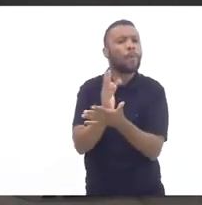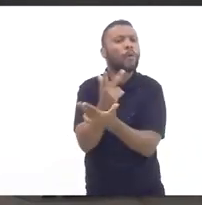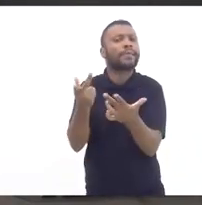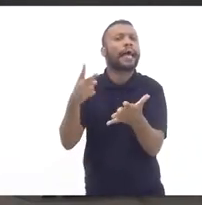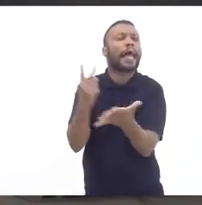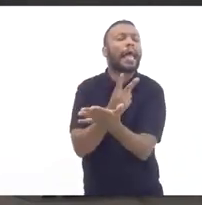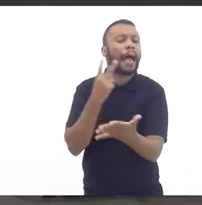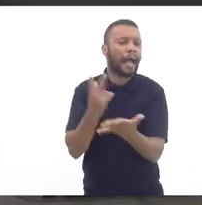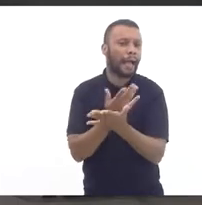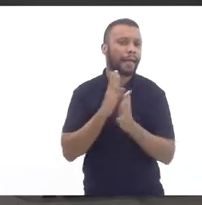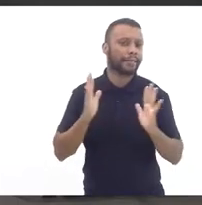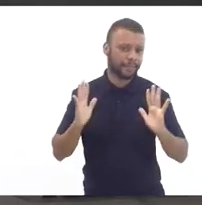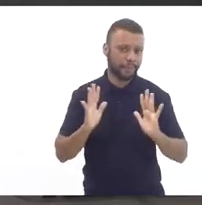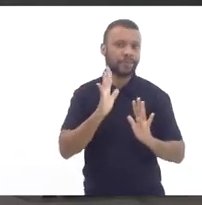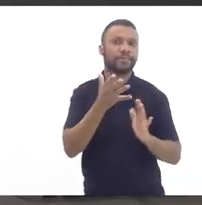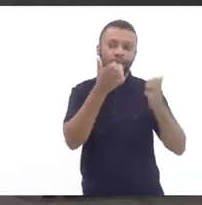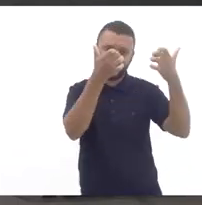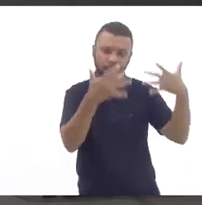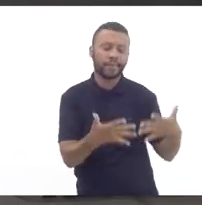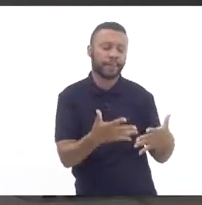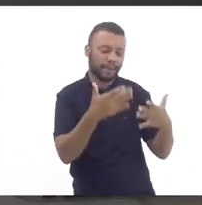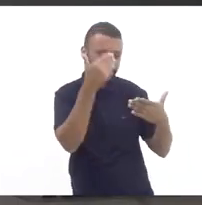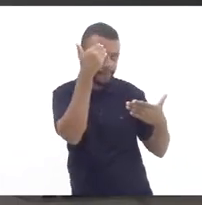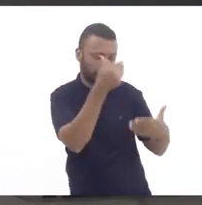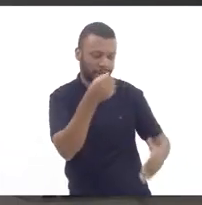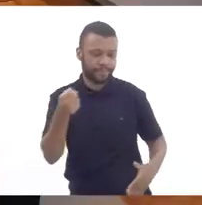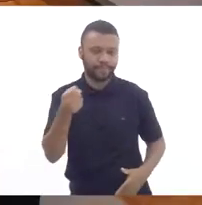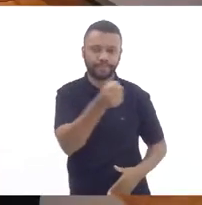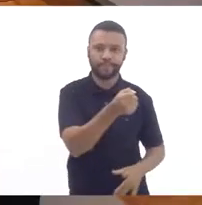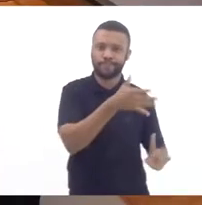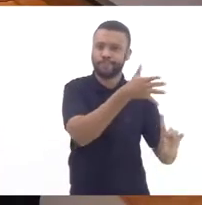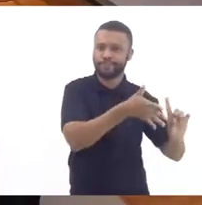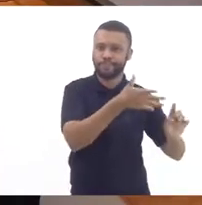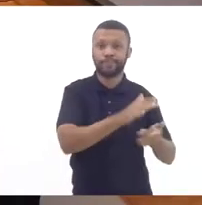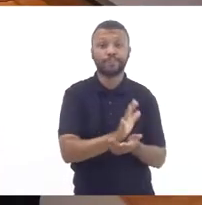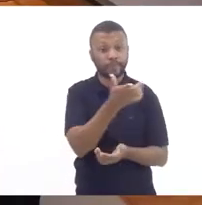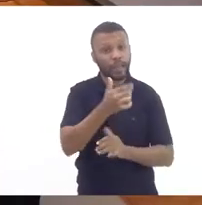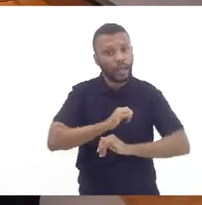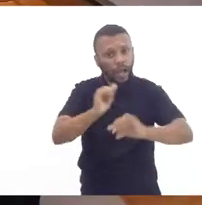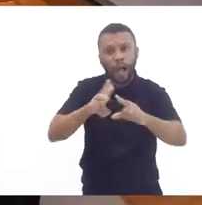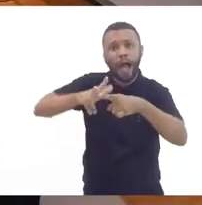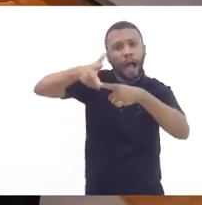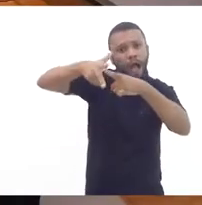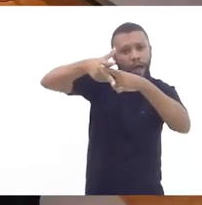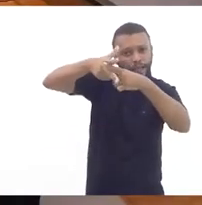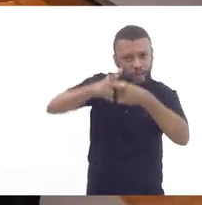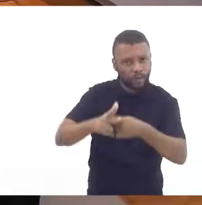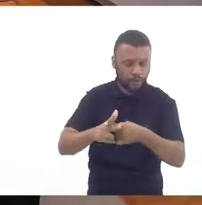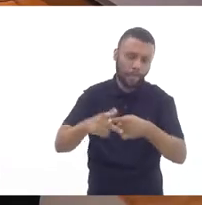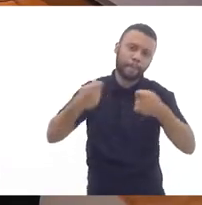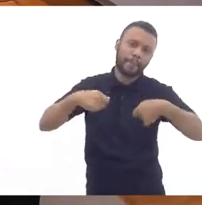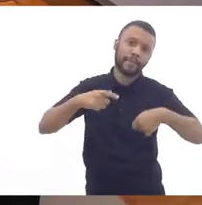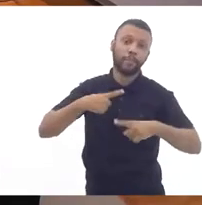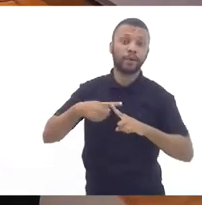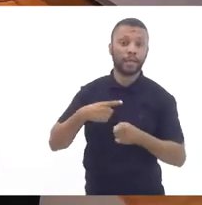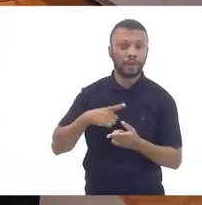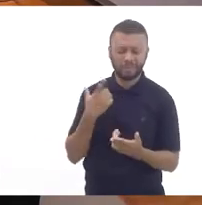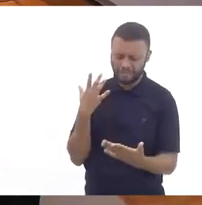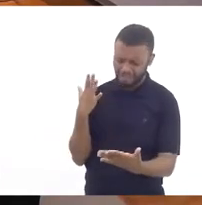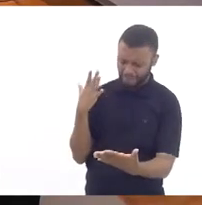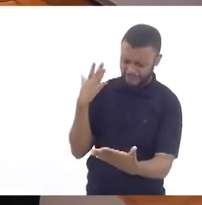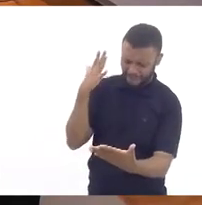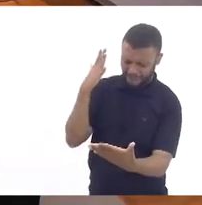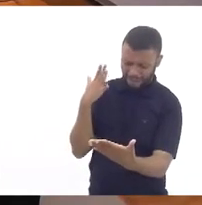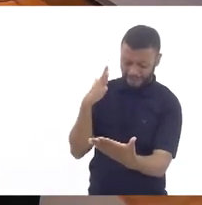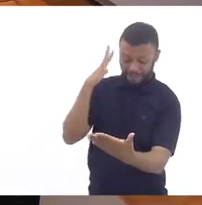fora de propósito. Eu já expliquei, deputado. Então, essa correção tem que ser feita, porque eu tive dificuldade, fui pedir ajuda,